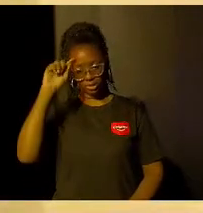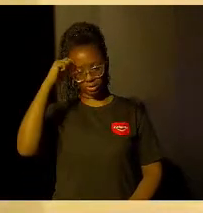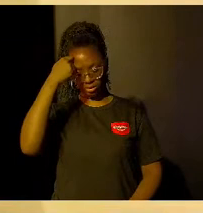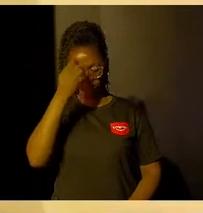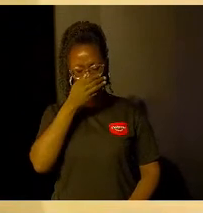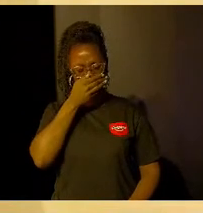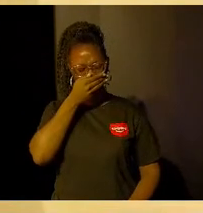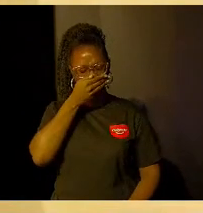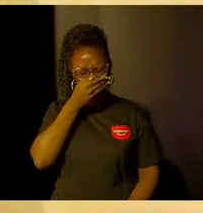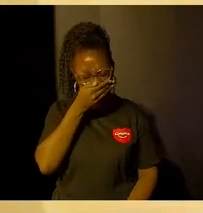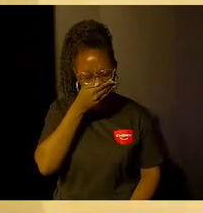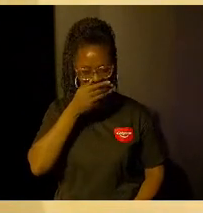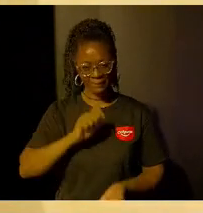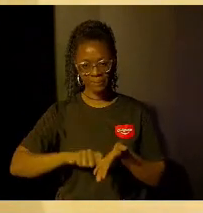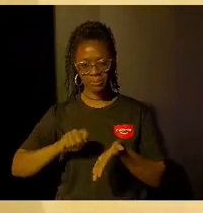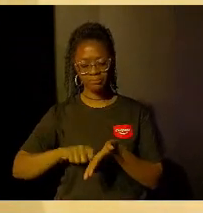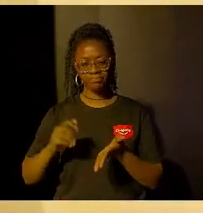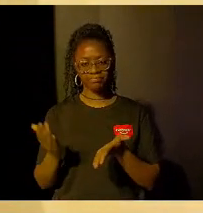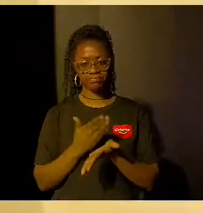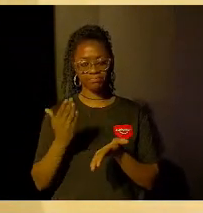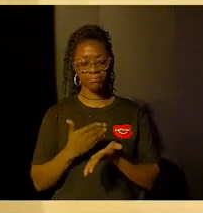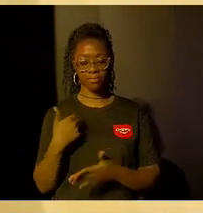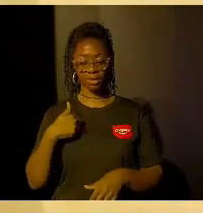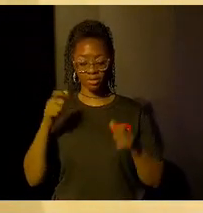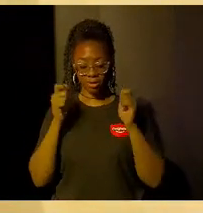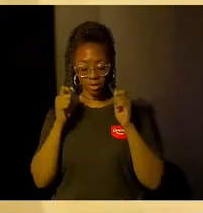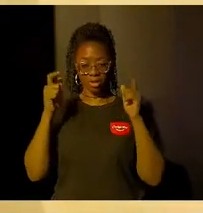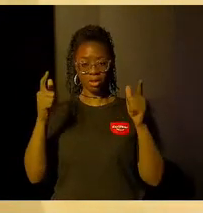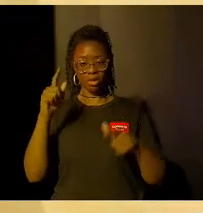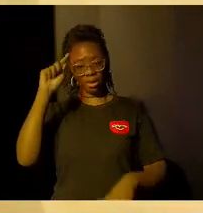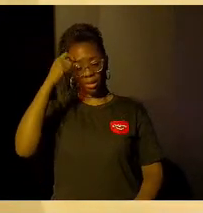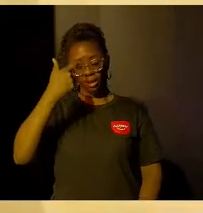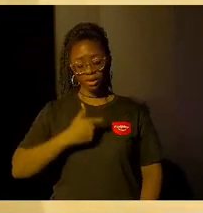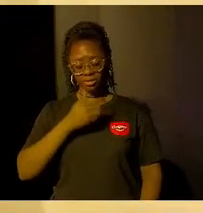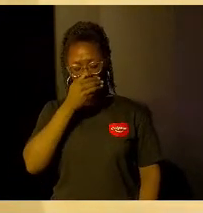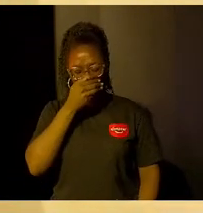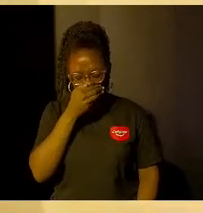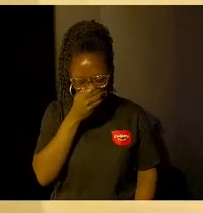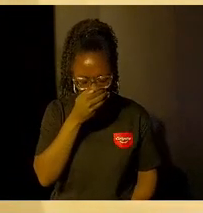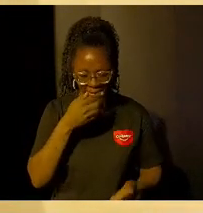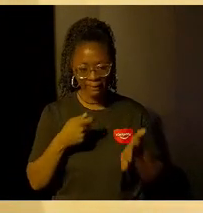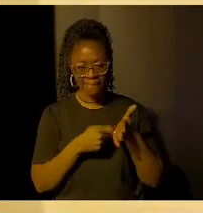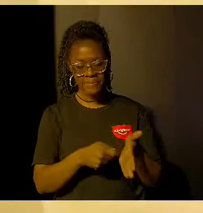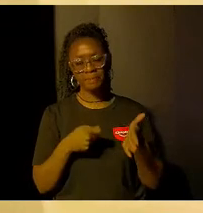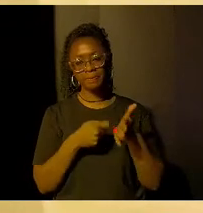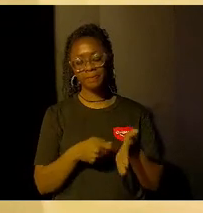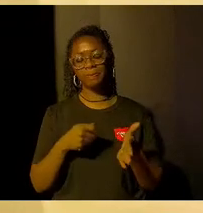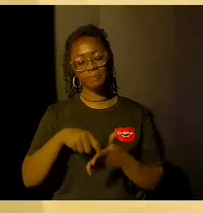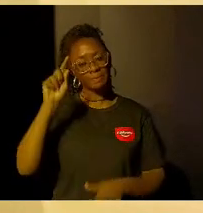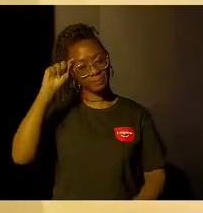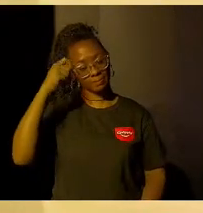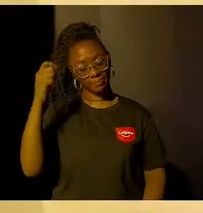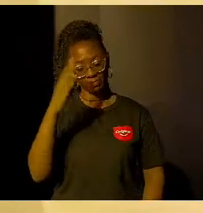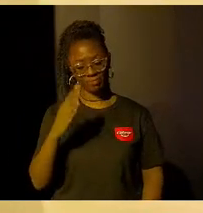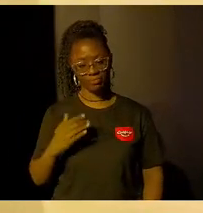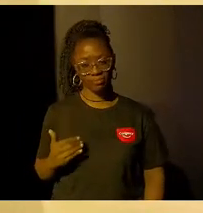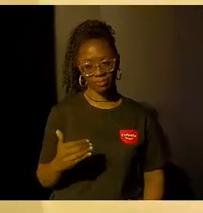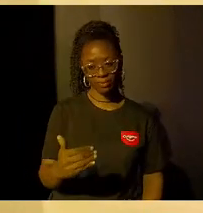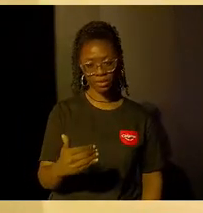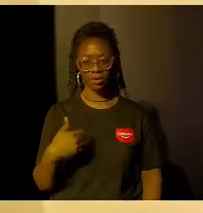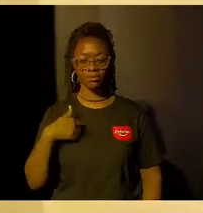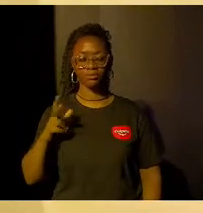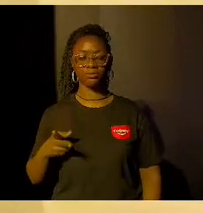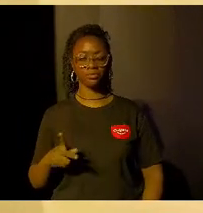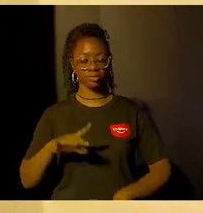me descobri Negra Arruda e Guiné resistência negra no Brasil Contemporâneo continuo preta